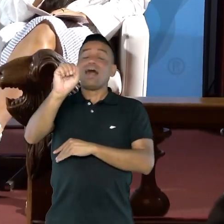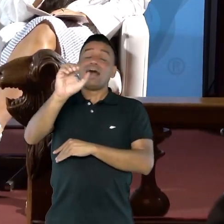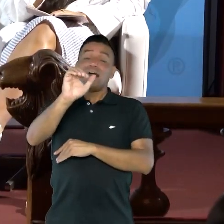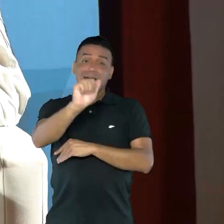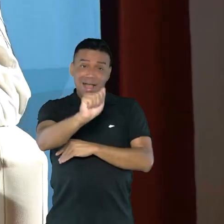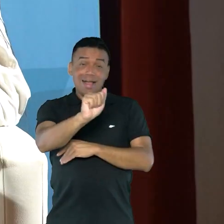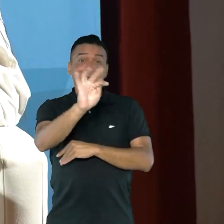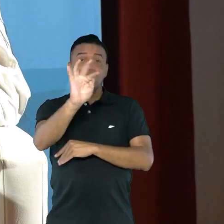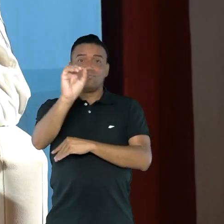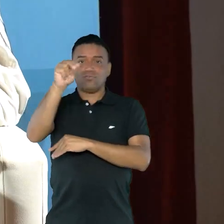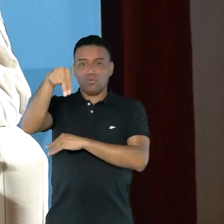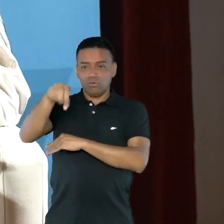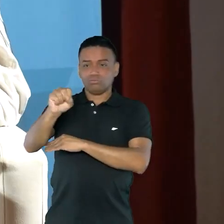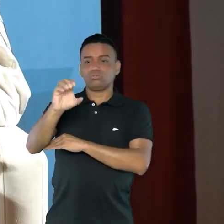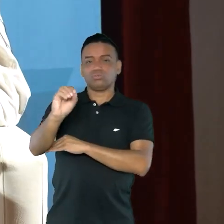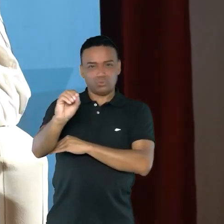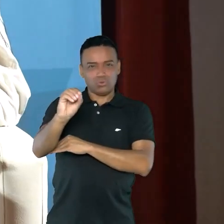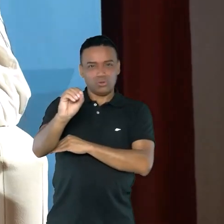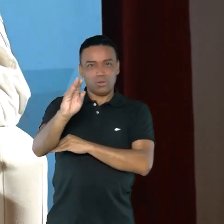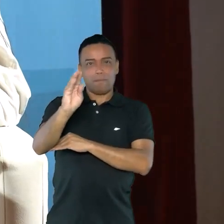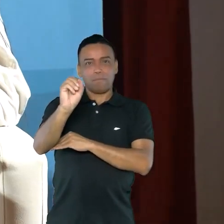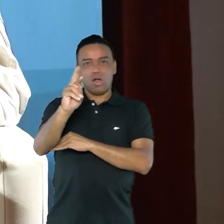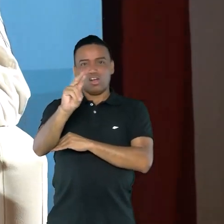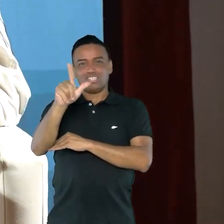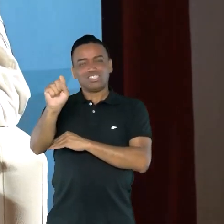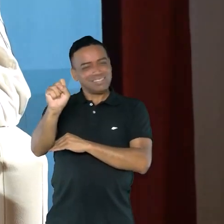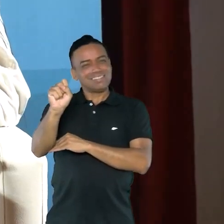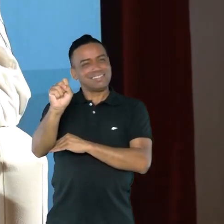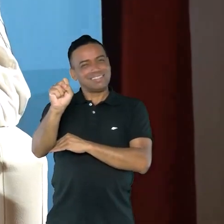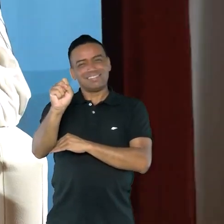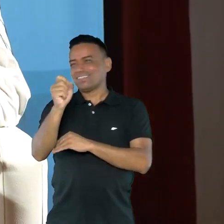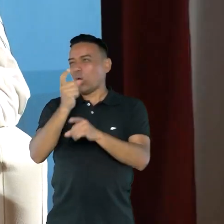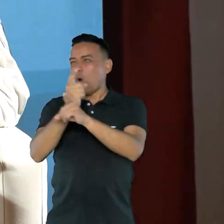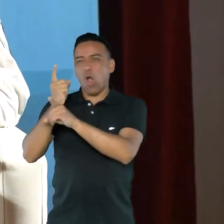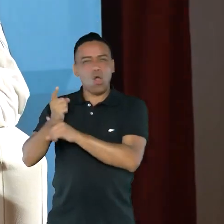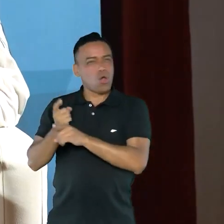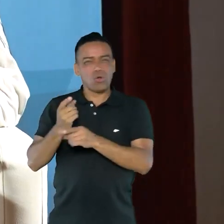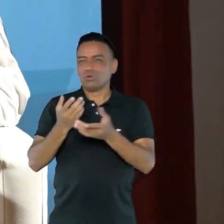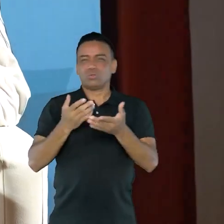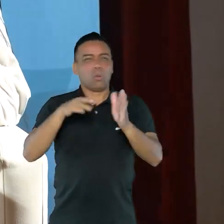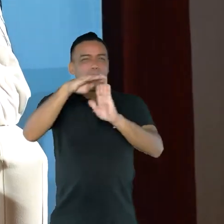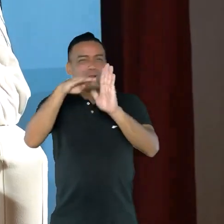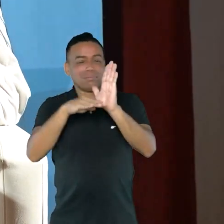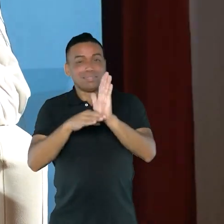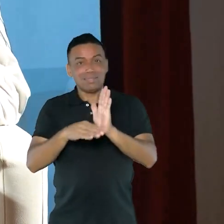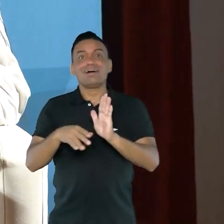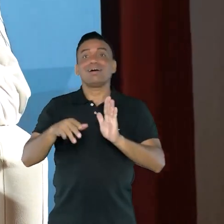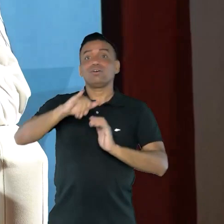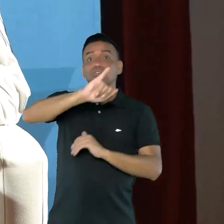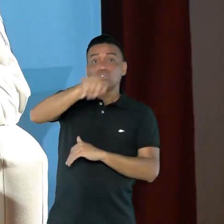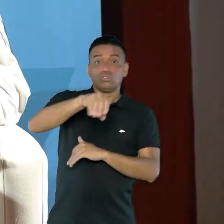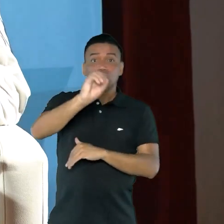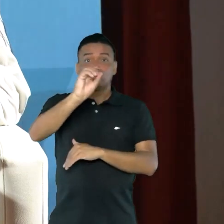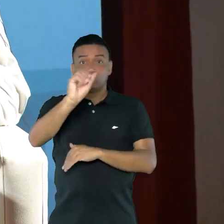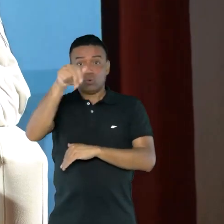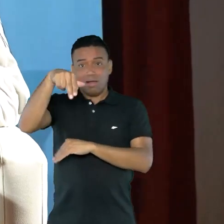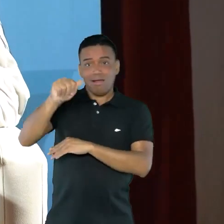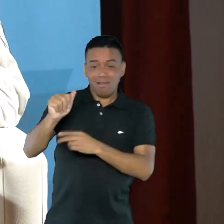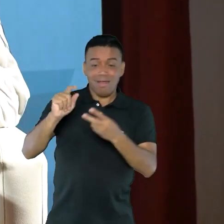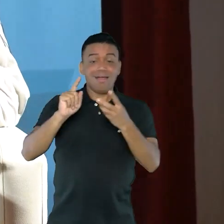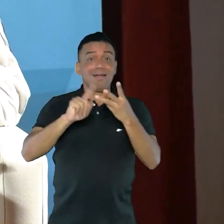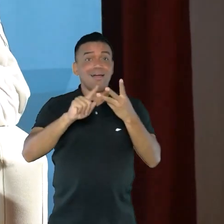de encontros, né? Agradecer a toda a equipe, a Joana, ao Jefferson, pela nossa segunda conversa